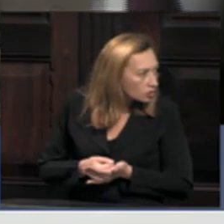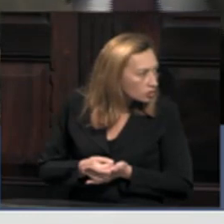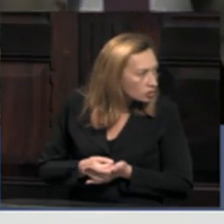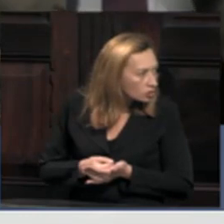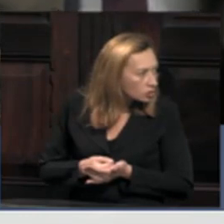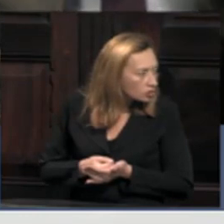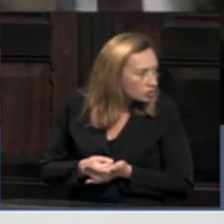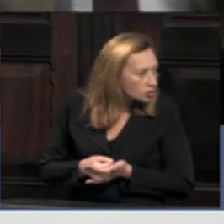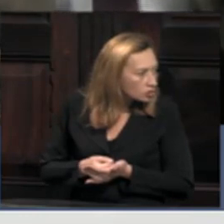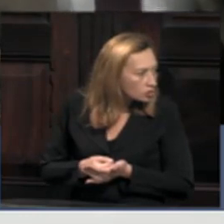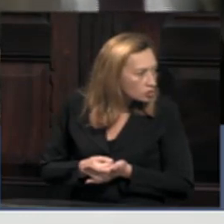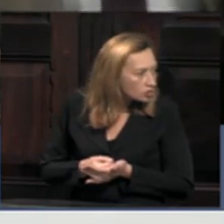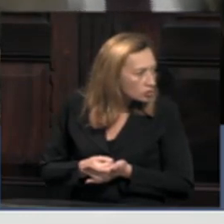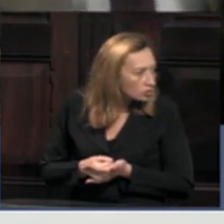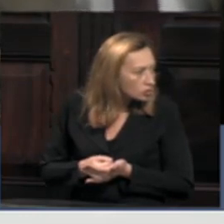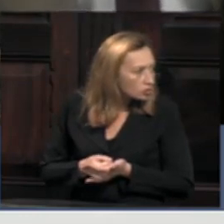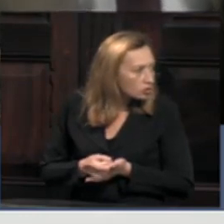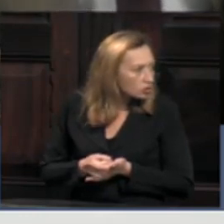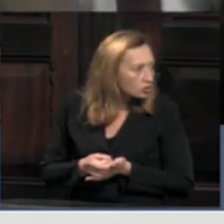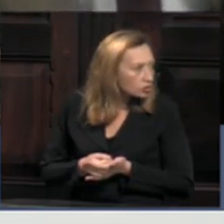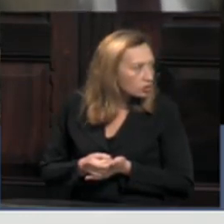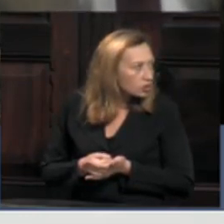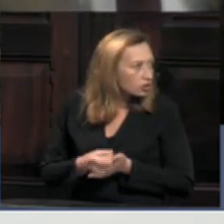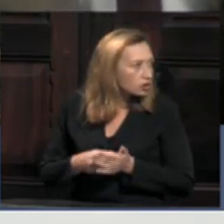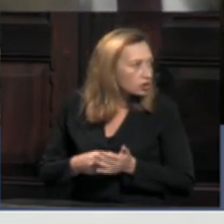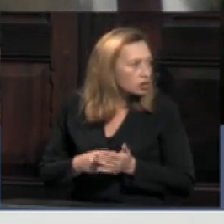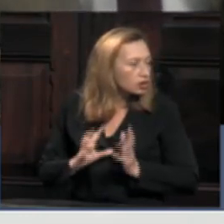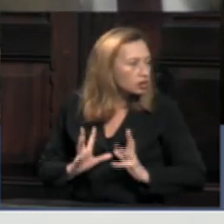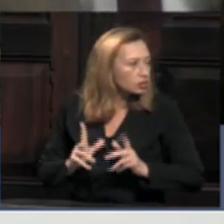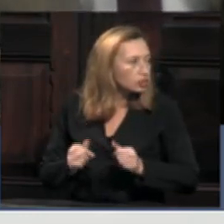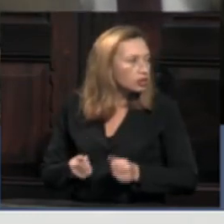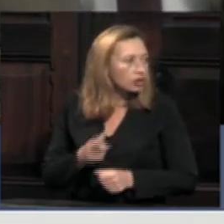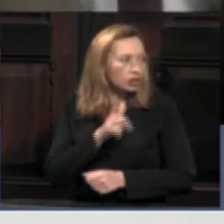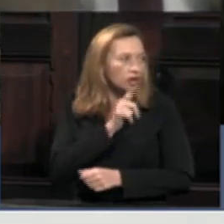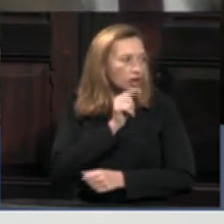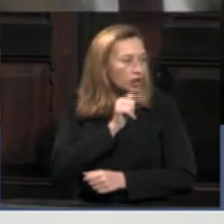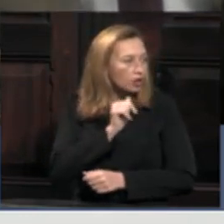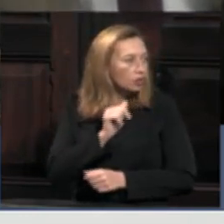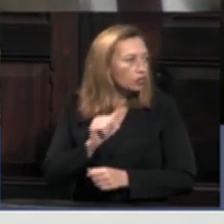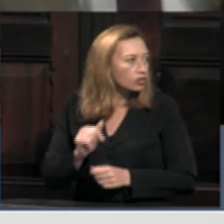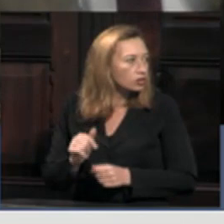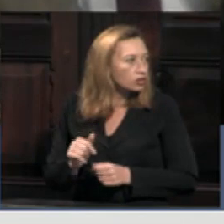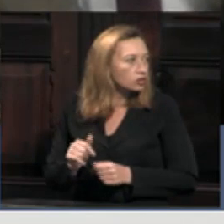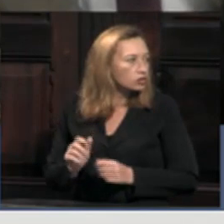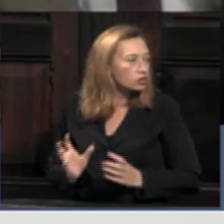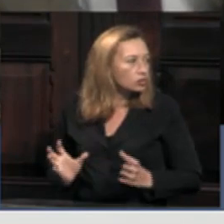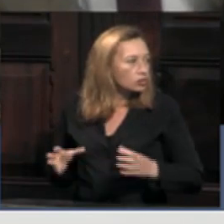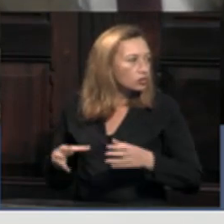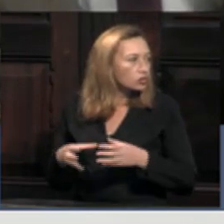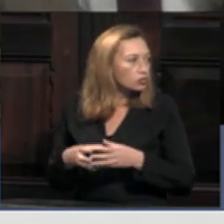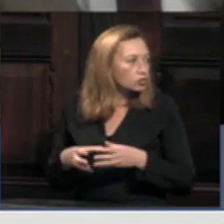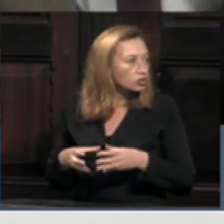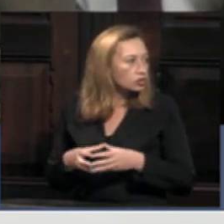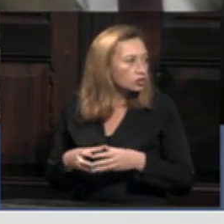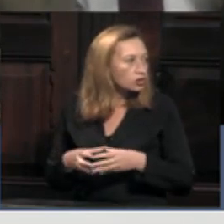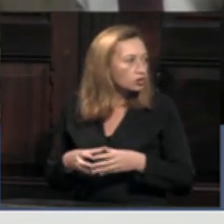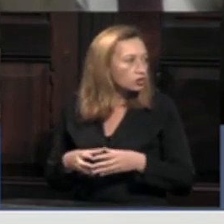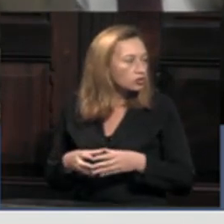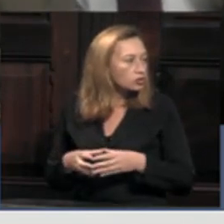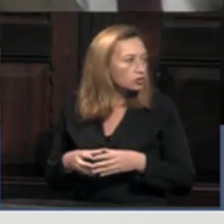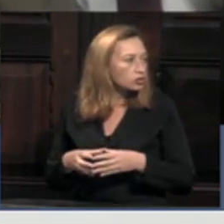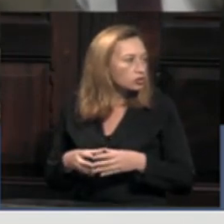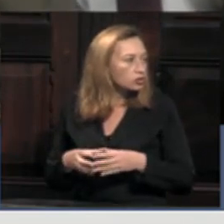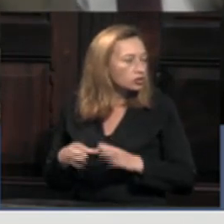do sistema de abastecimento de água, pendendo de parecer da Comissão de Emendas Constitucionais e Vetos.